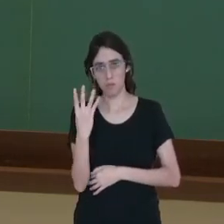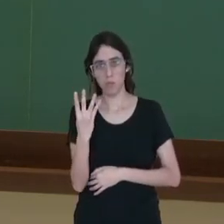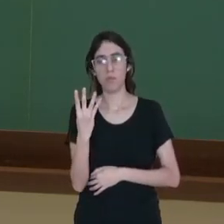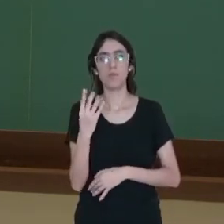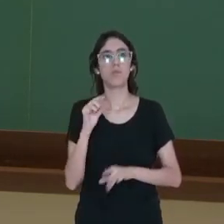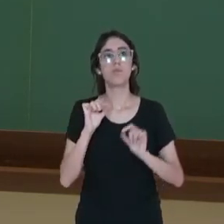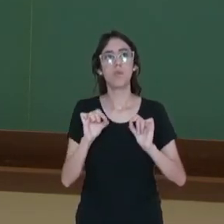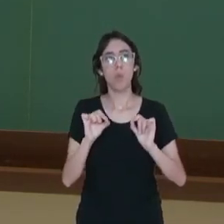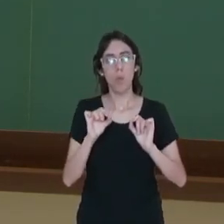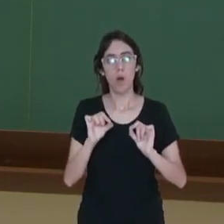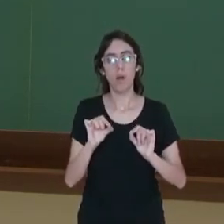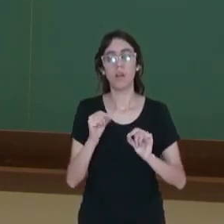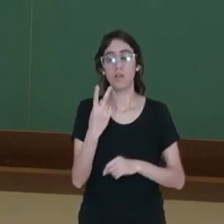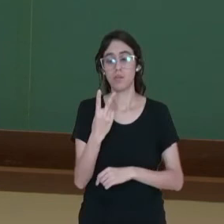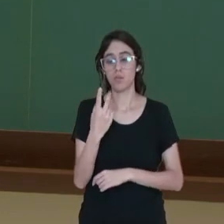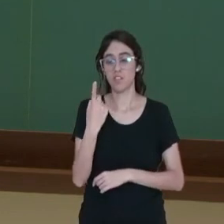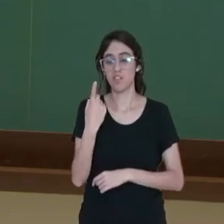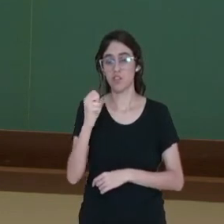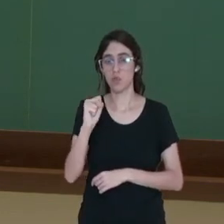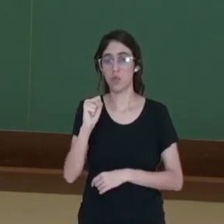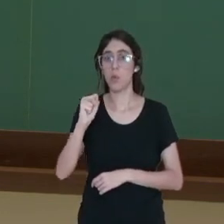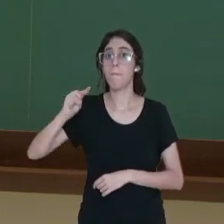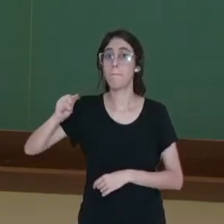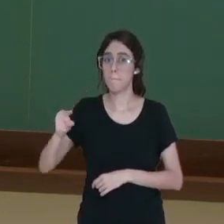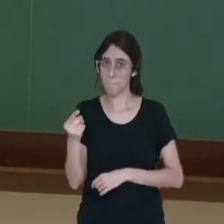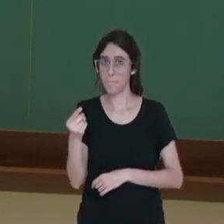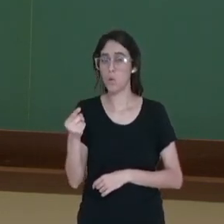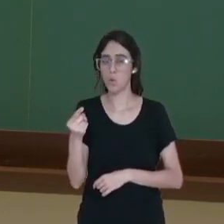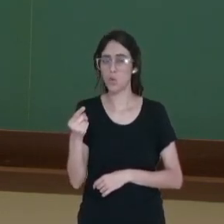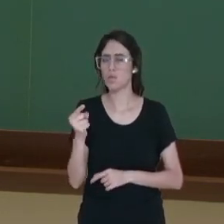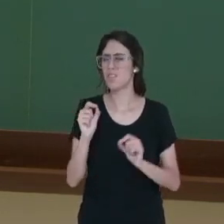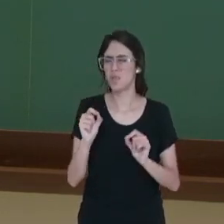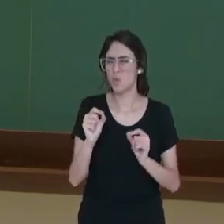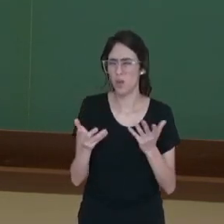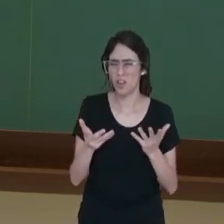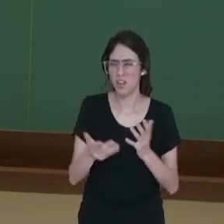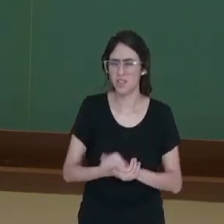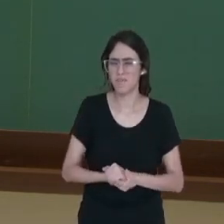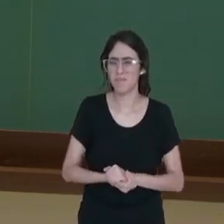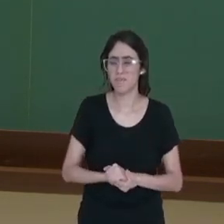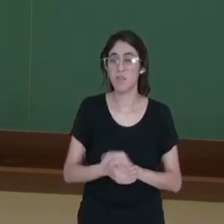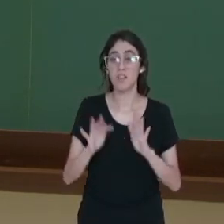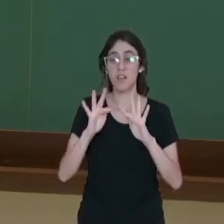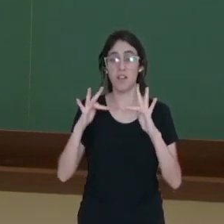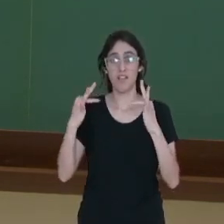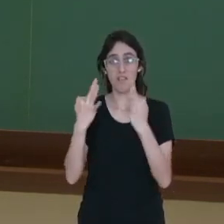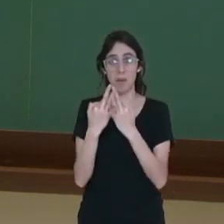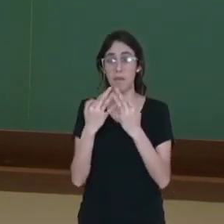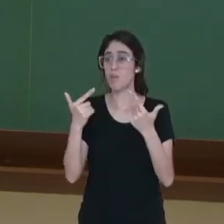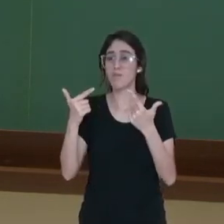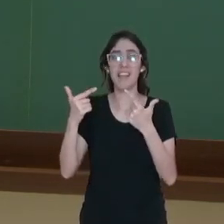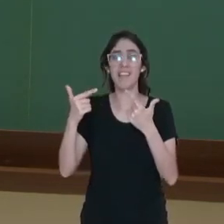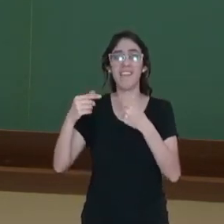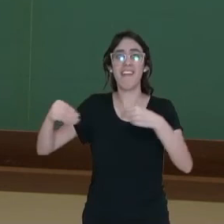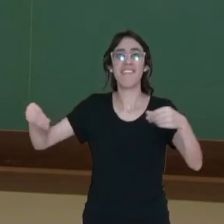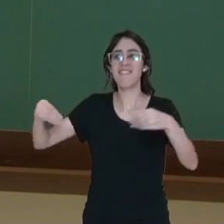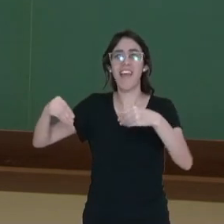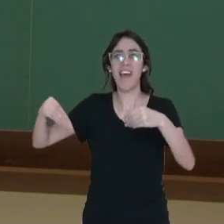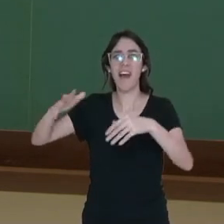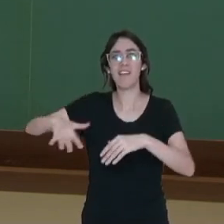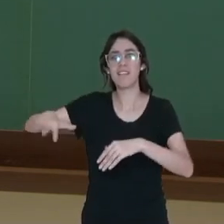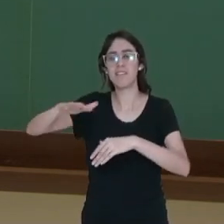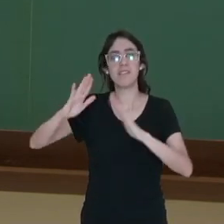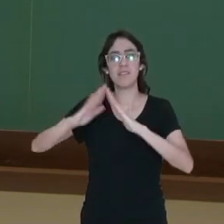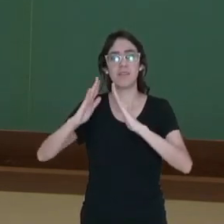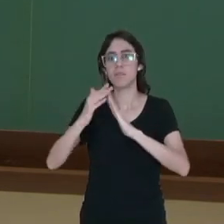de 218 mil. Quer dizer isso? Famílias sem terra que receberam